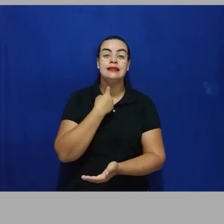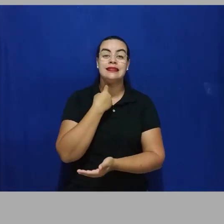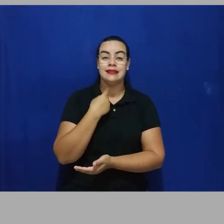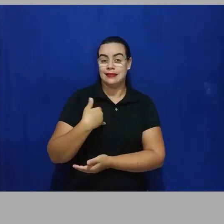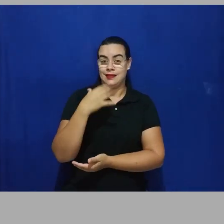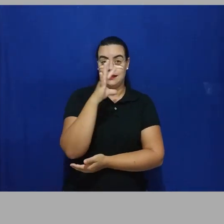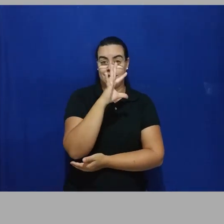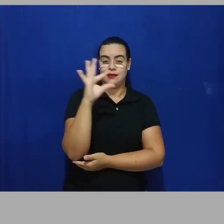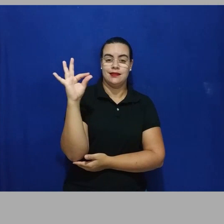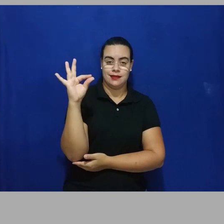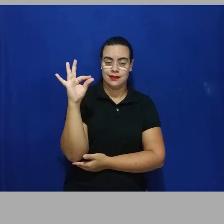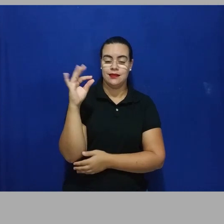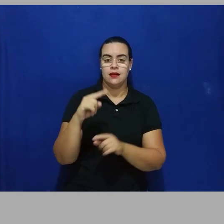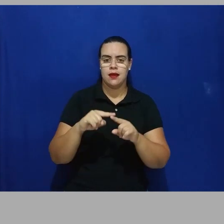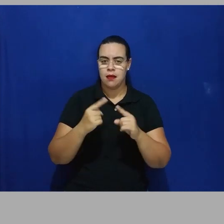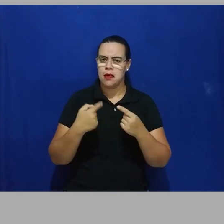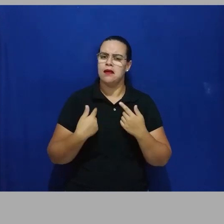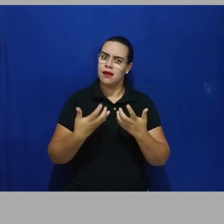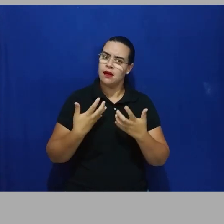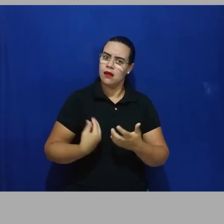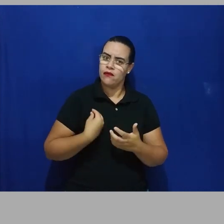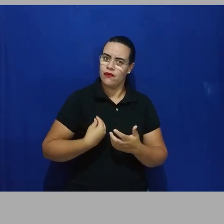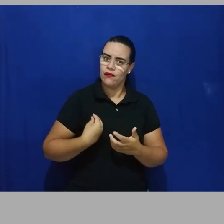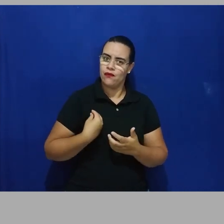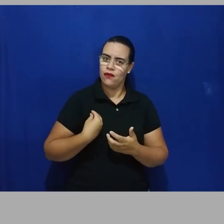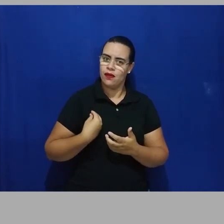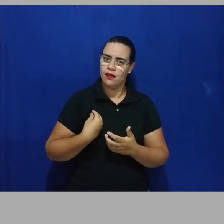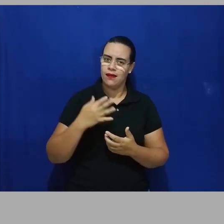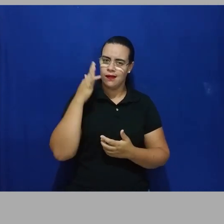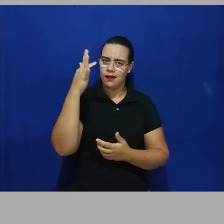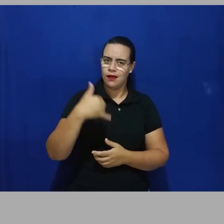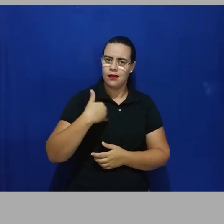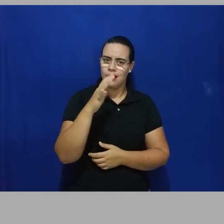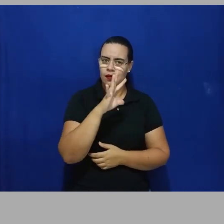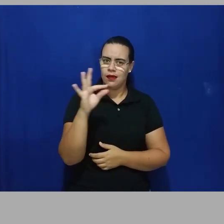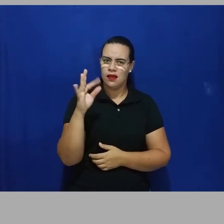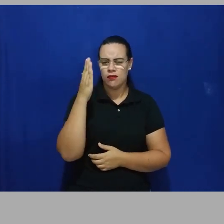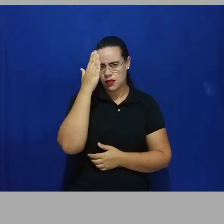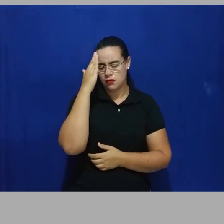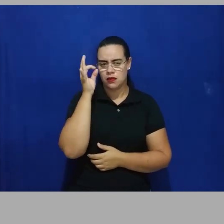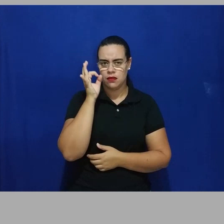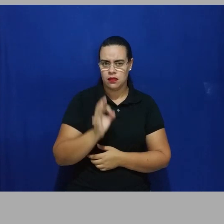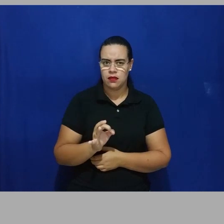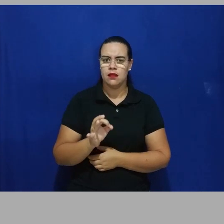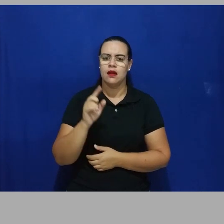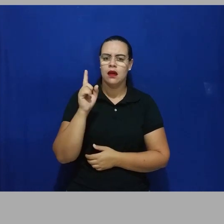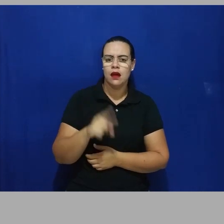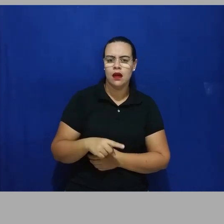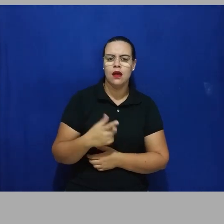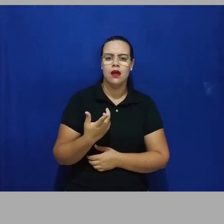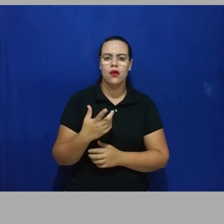até me tornar uma travesti centenária. Mas eu reivindico viver como travesti centenária com